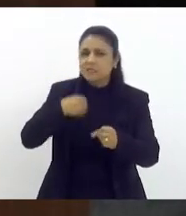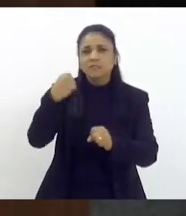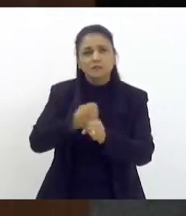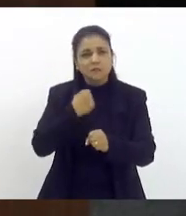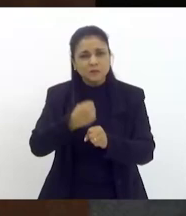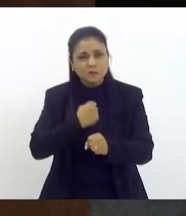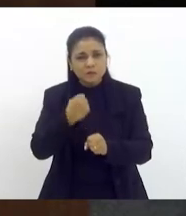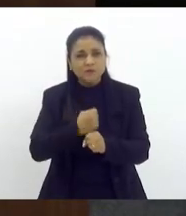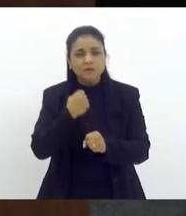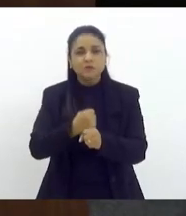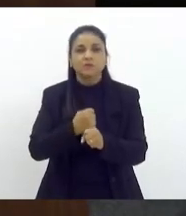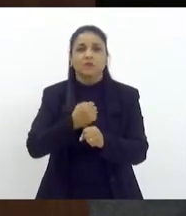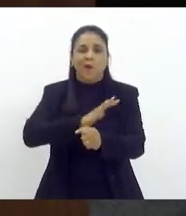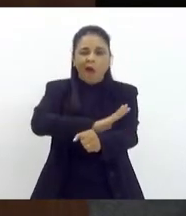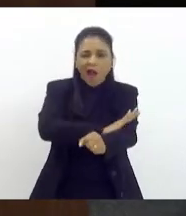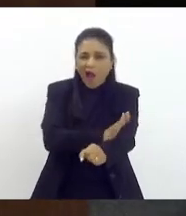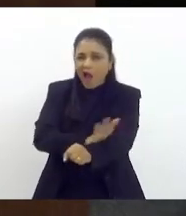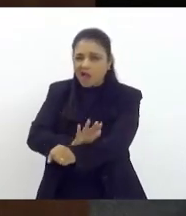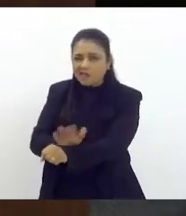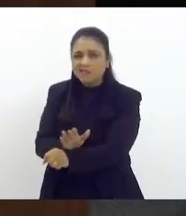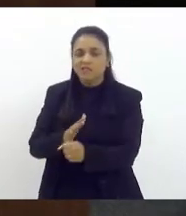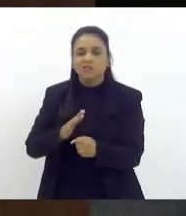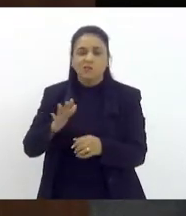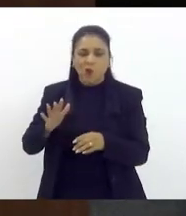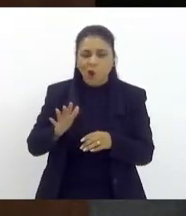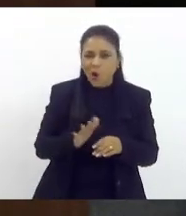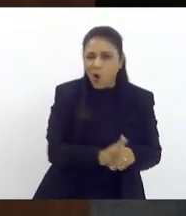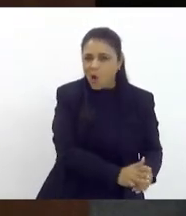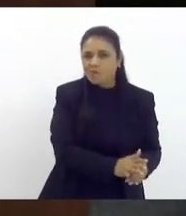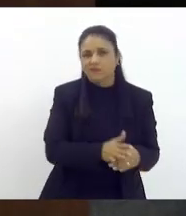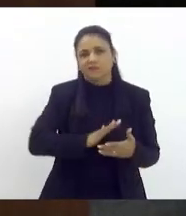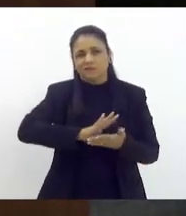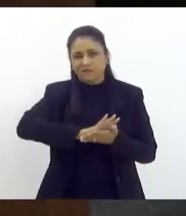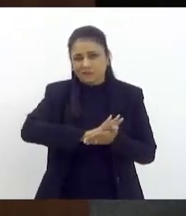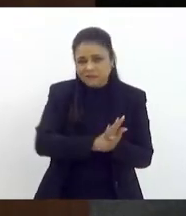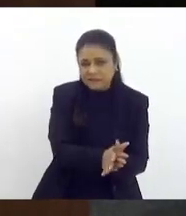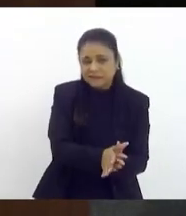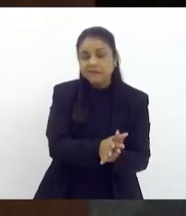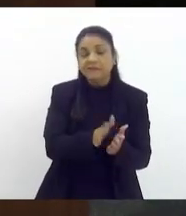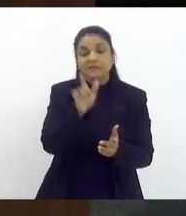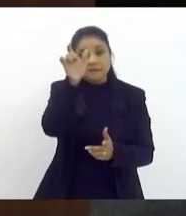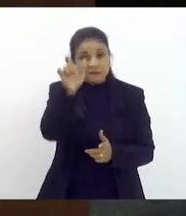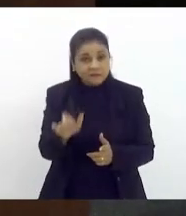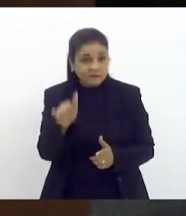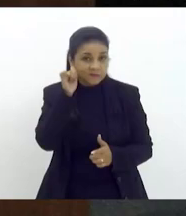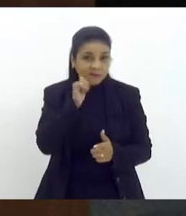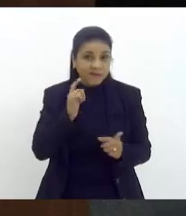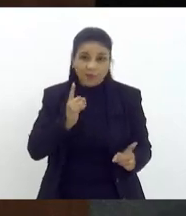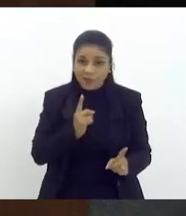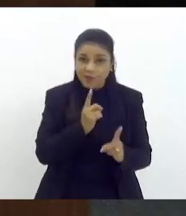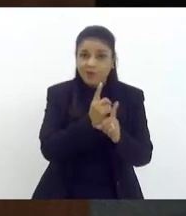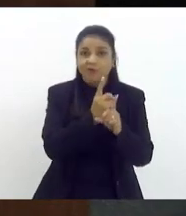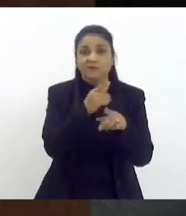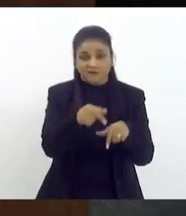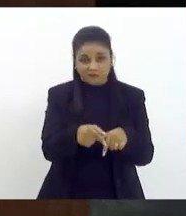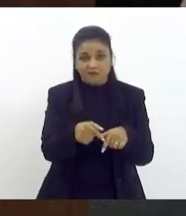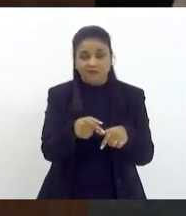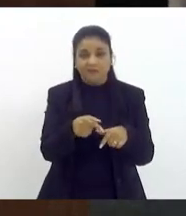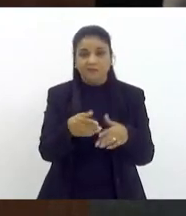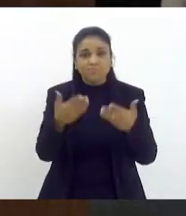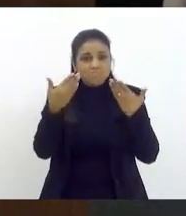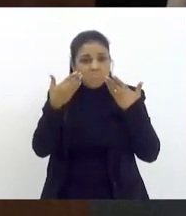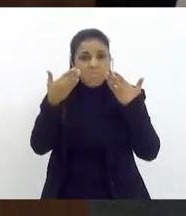racismo a toda forma de opressão que uma mulher negra encontra quando coloca sua cara a Tapa e